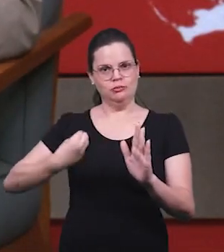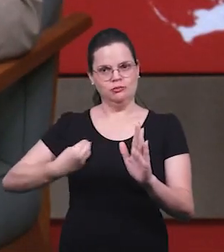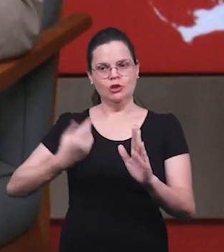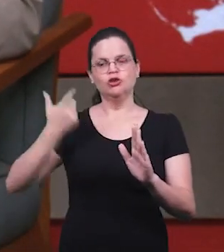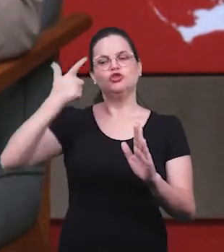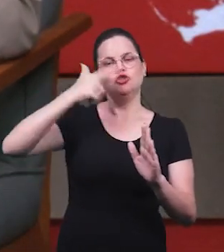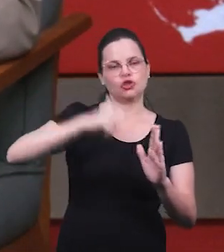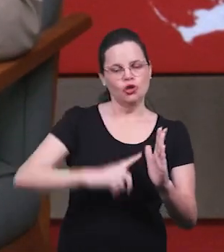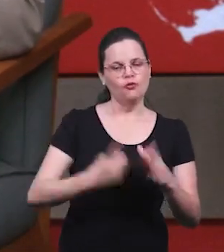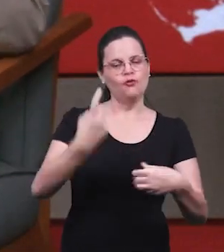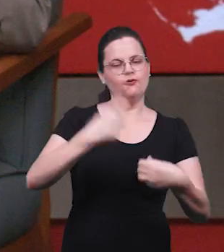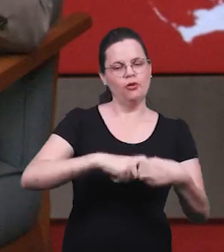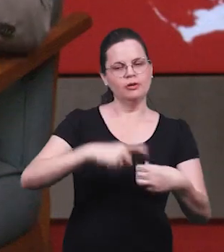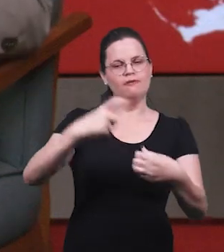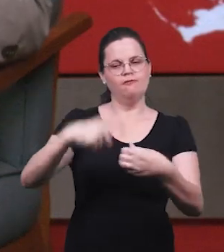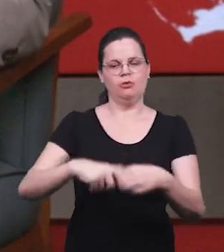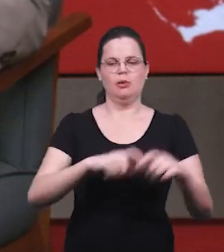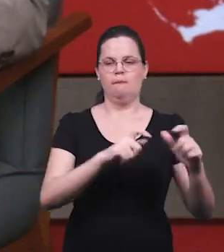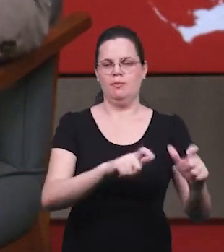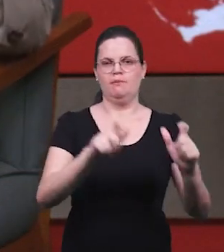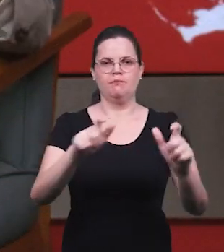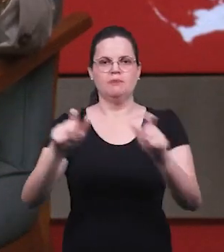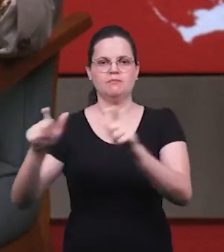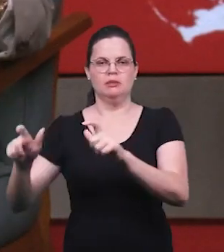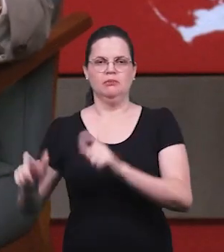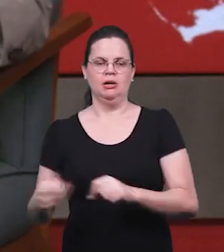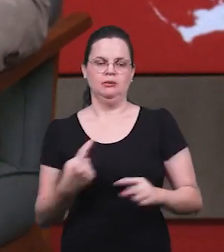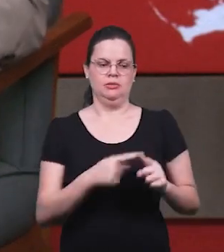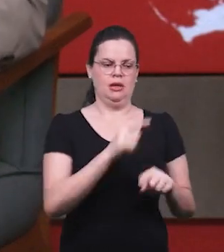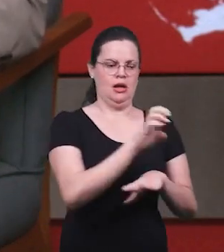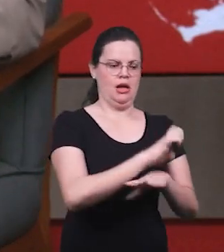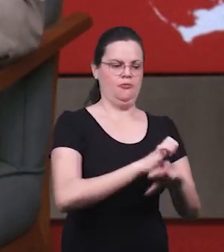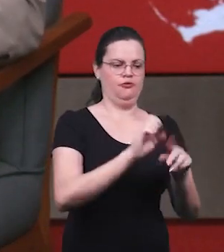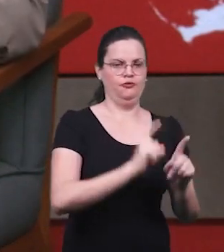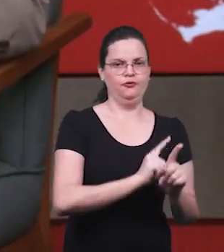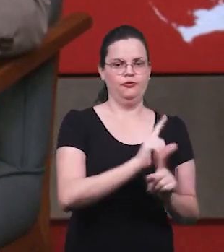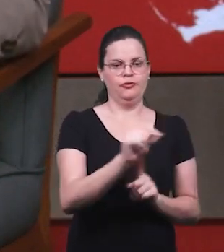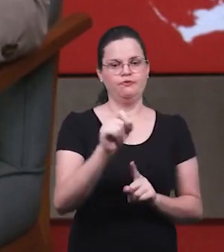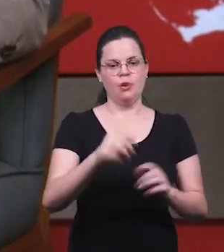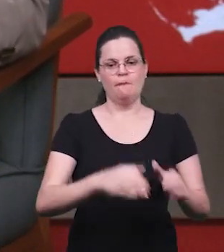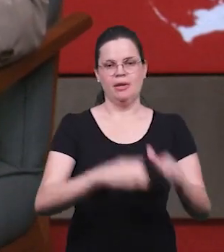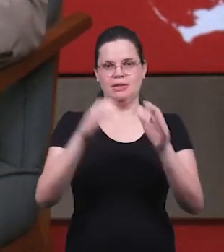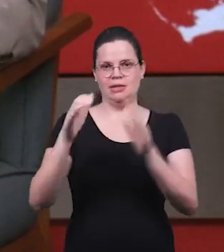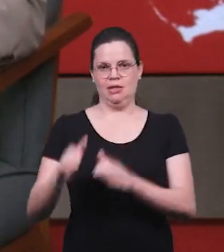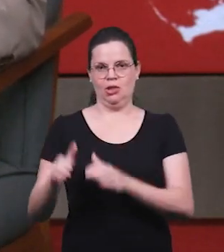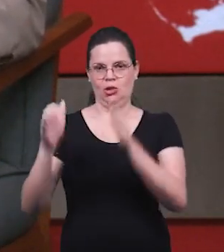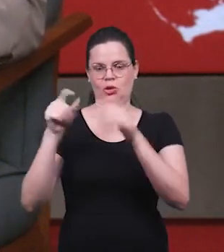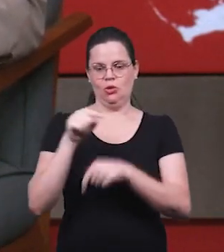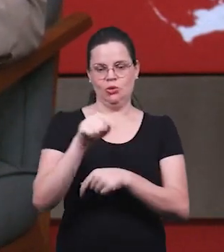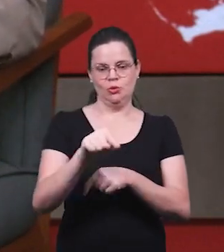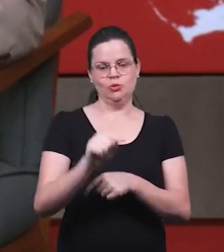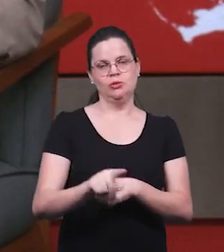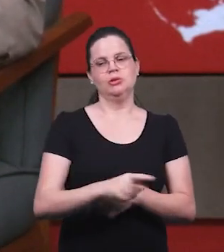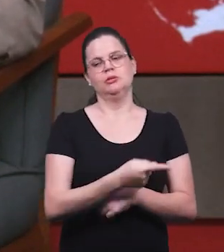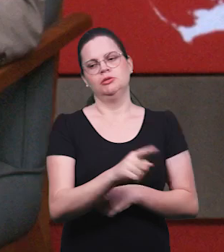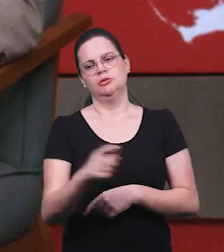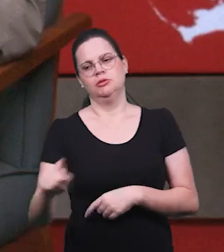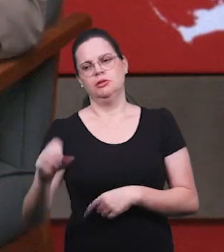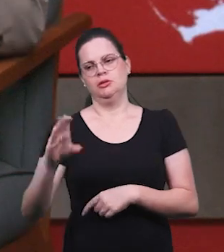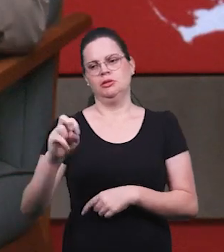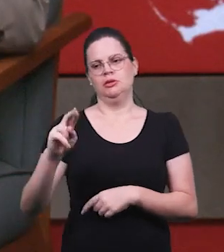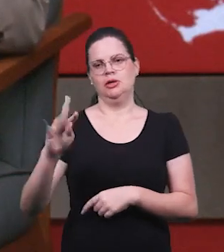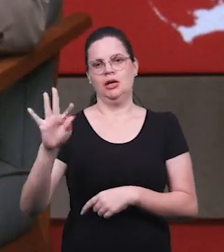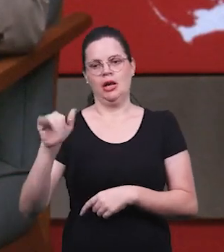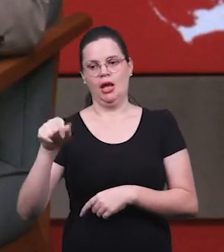precisava ser confirmada. Ele sai de Éfeso, vai para Macedônia e vai a